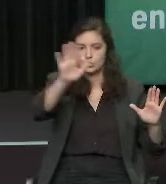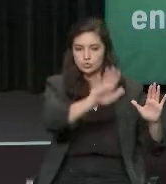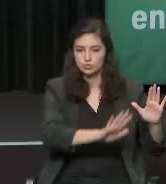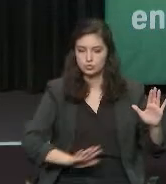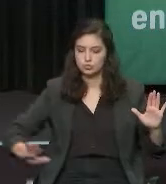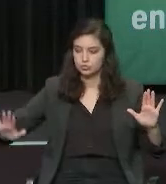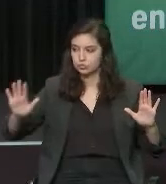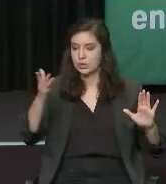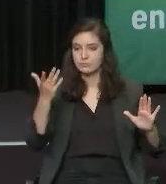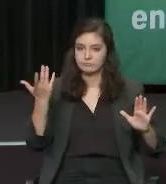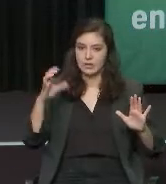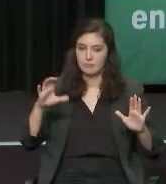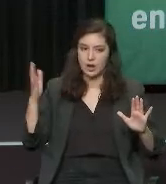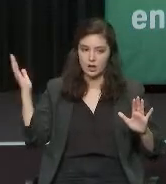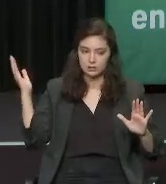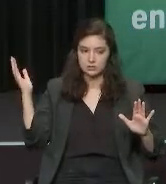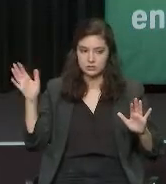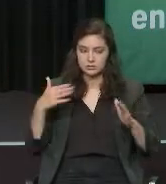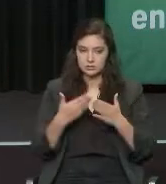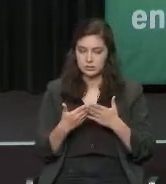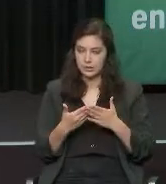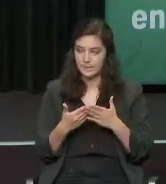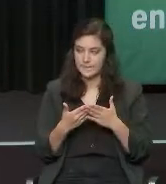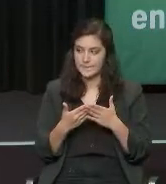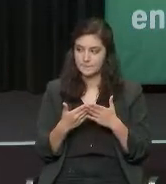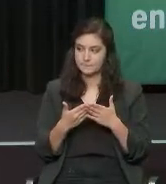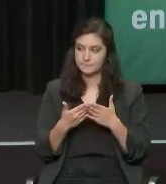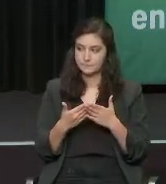em todo o globo. Esta imagem